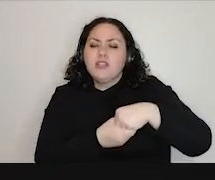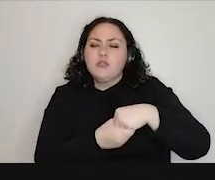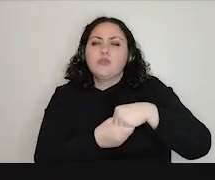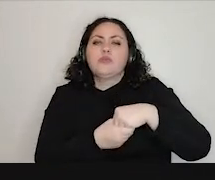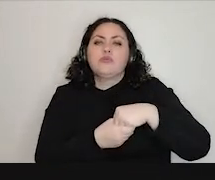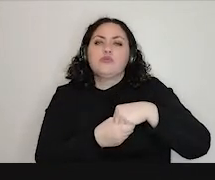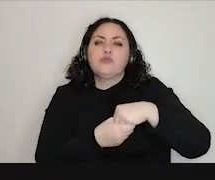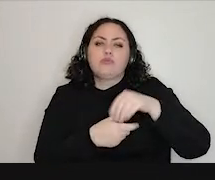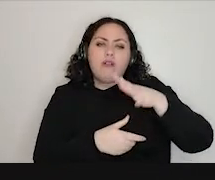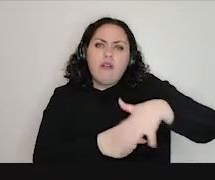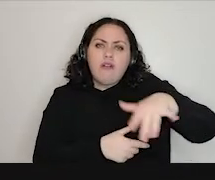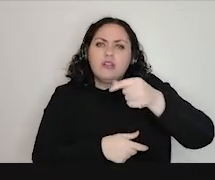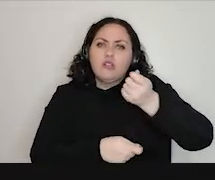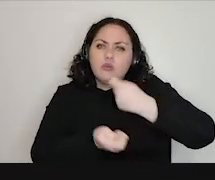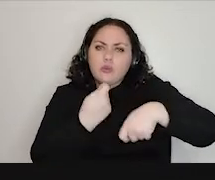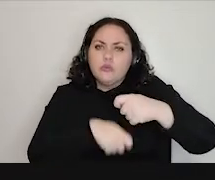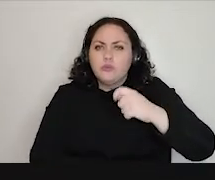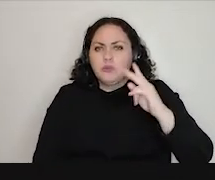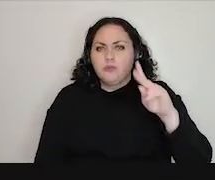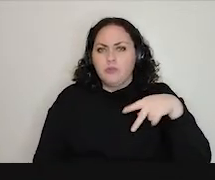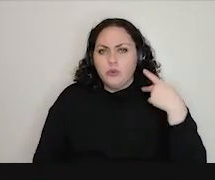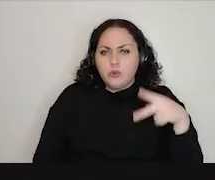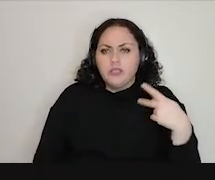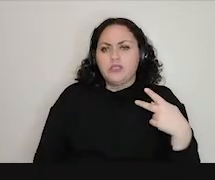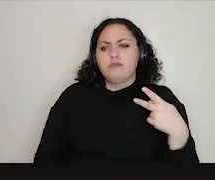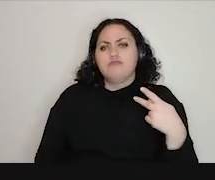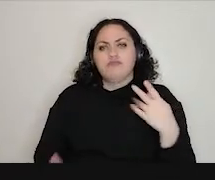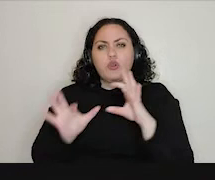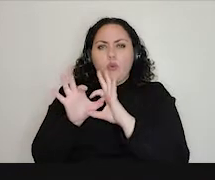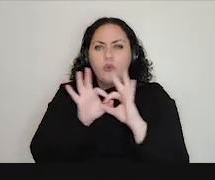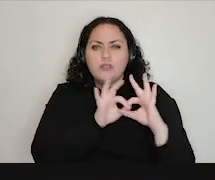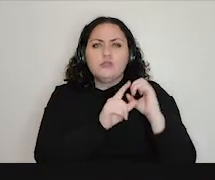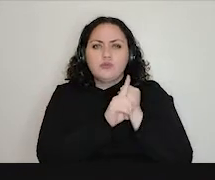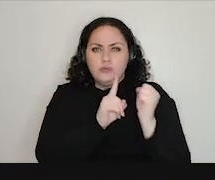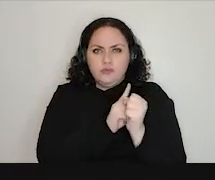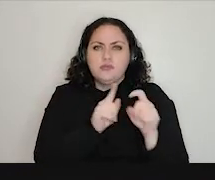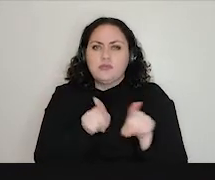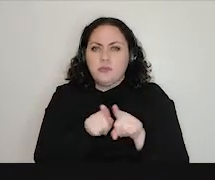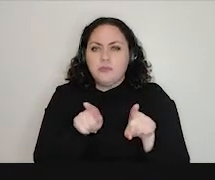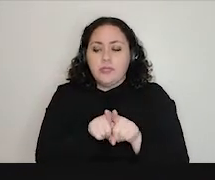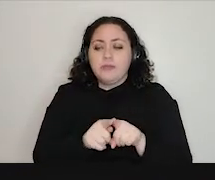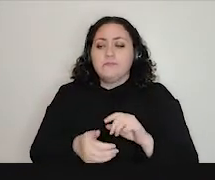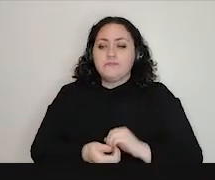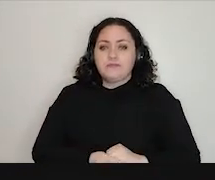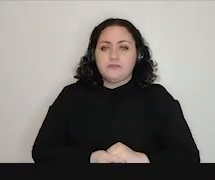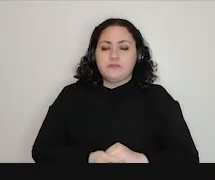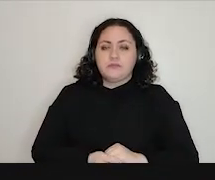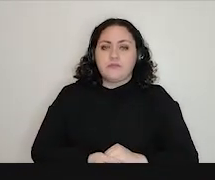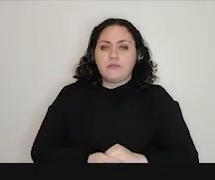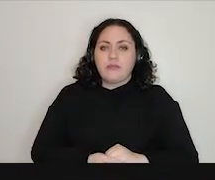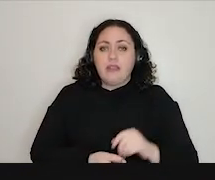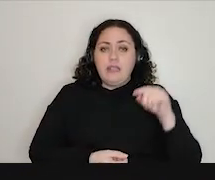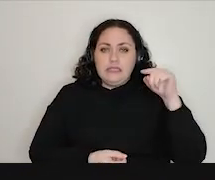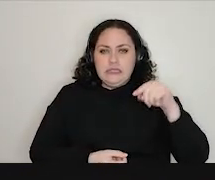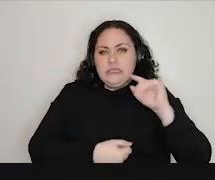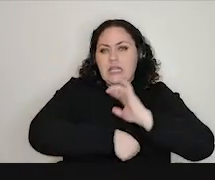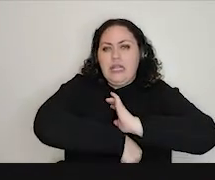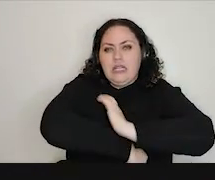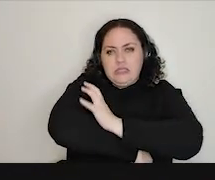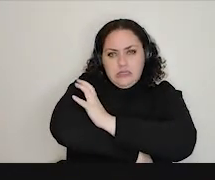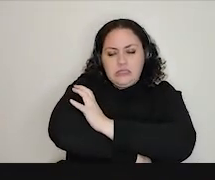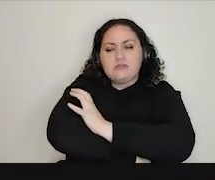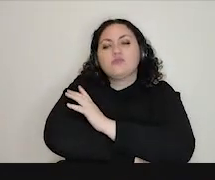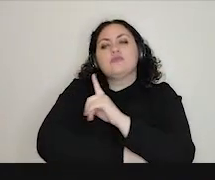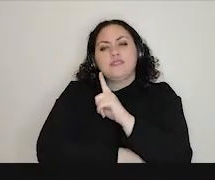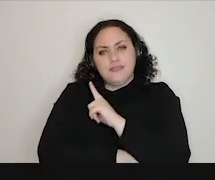no cenário econômico, no cenário político, no contexto social, né? E que esse racismo, né, ele